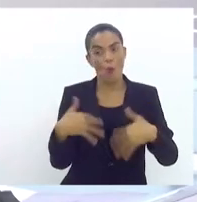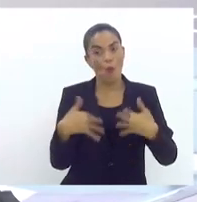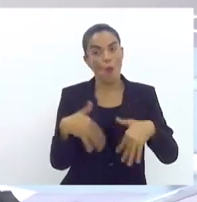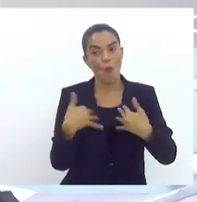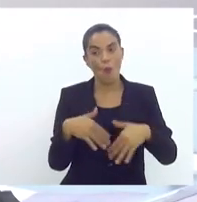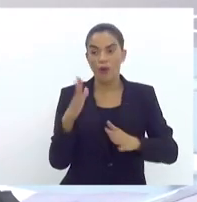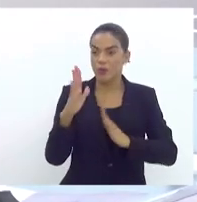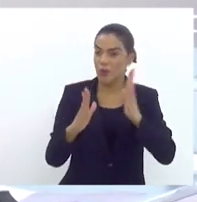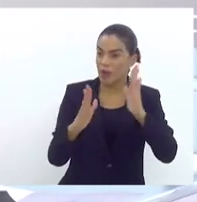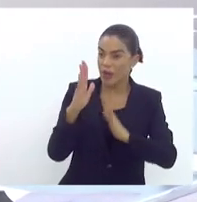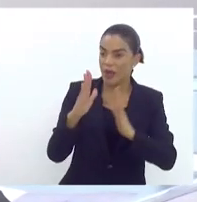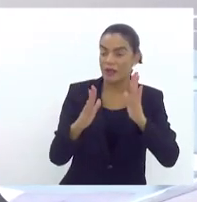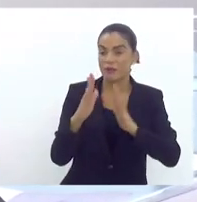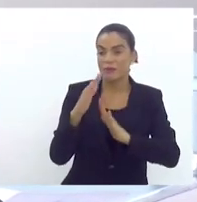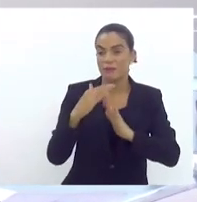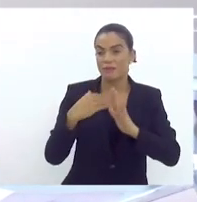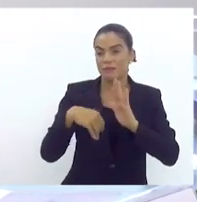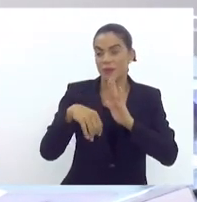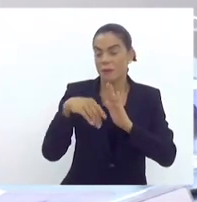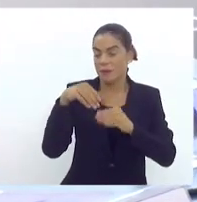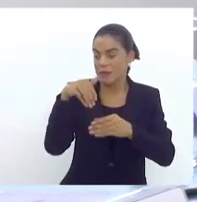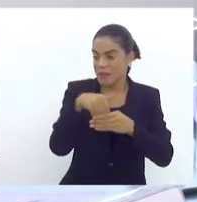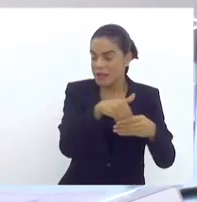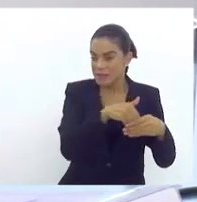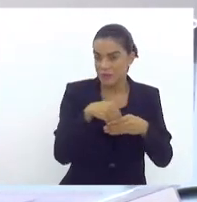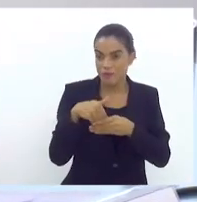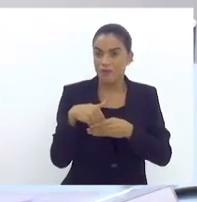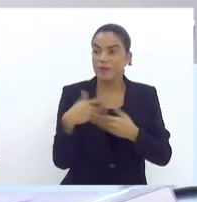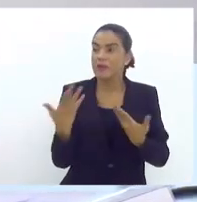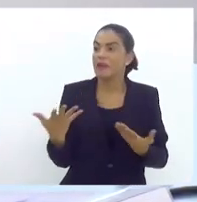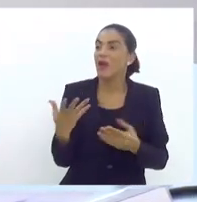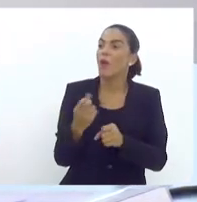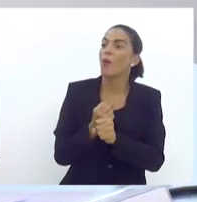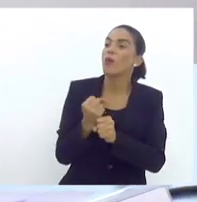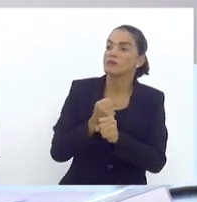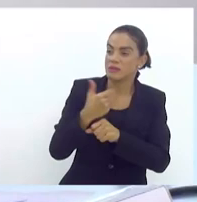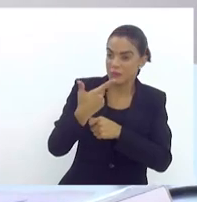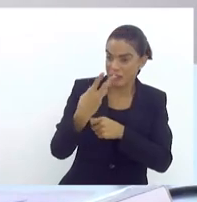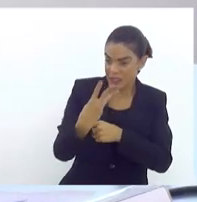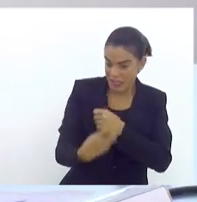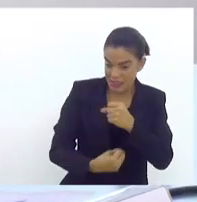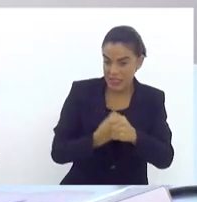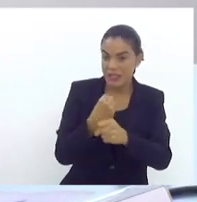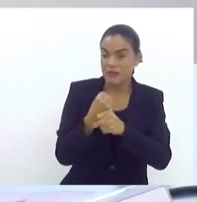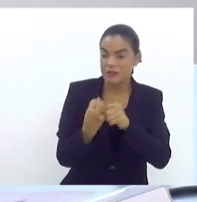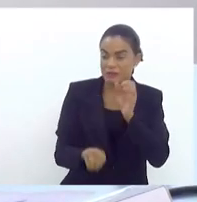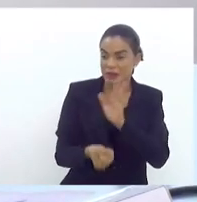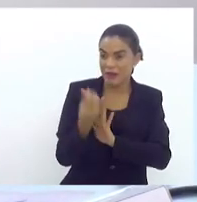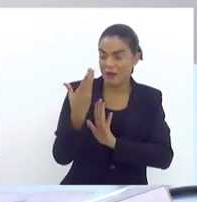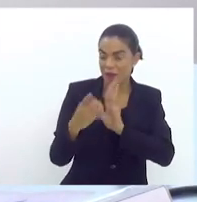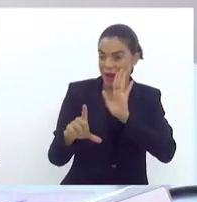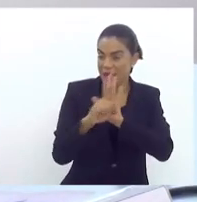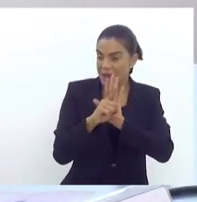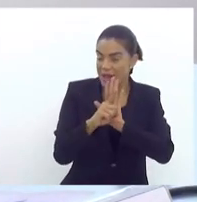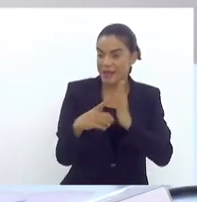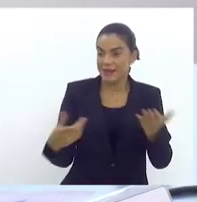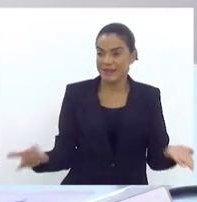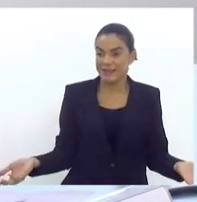o período da eleição né então quanto tempo a gente vai levar mais três anos para fazer a